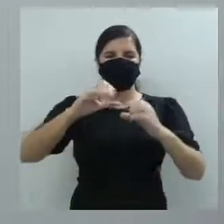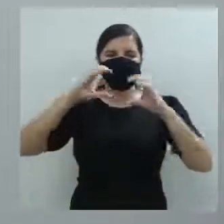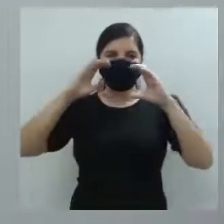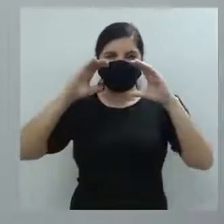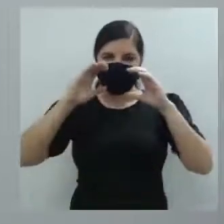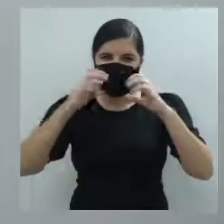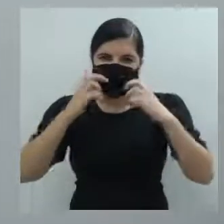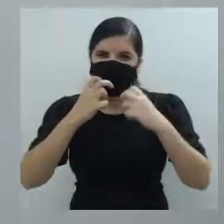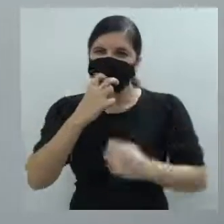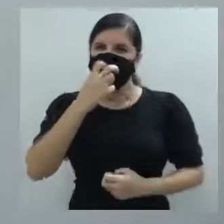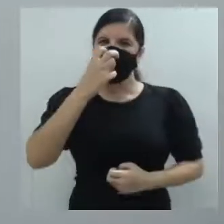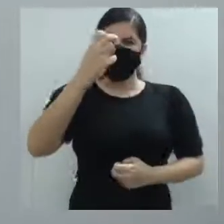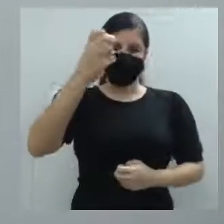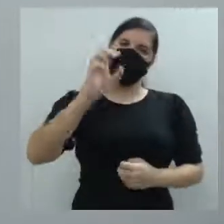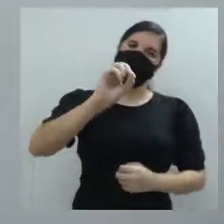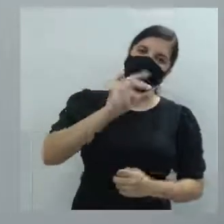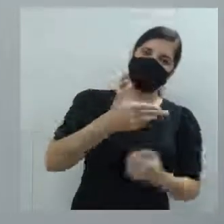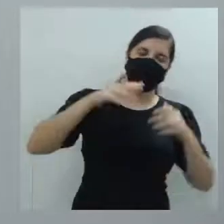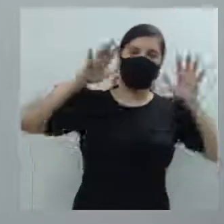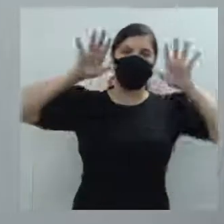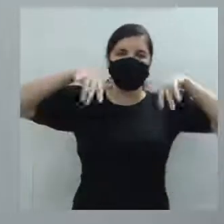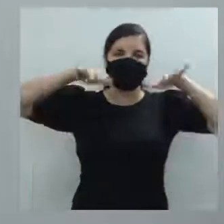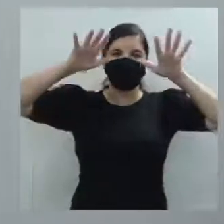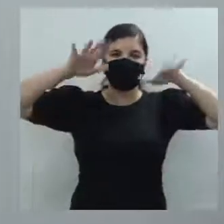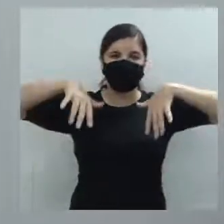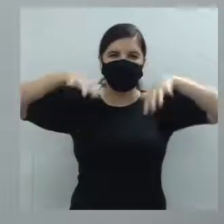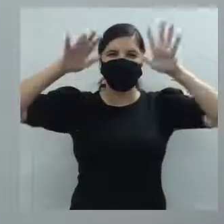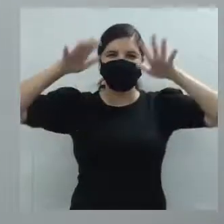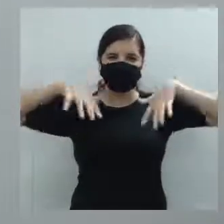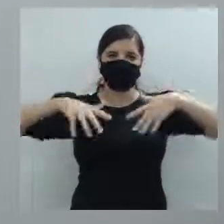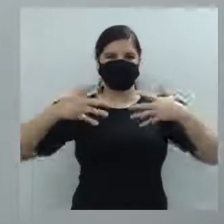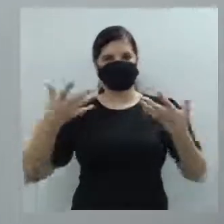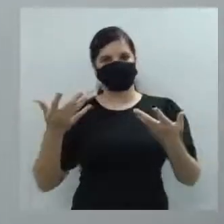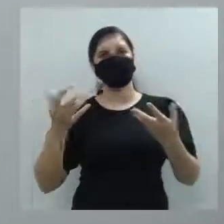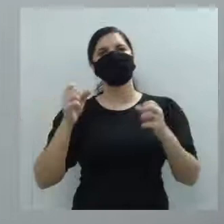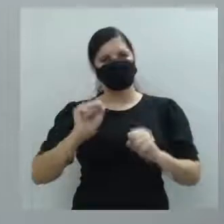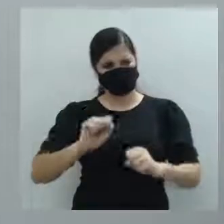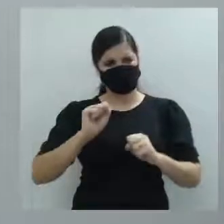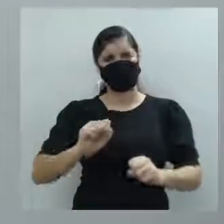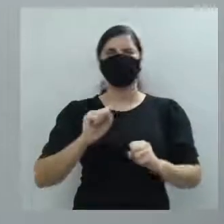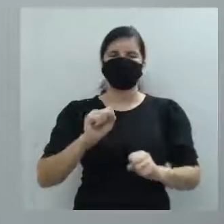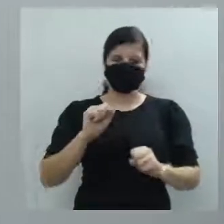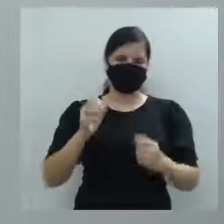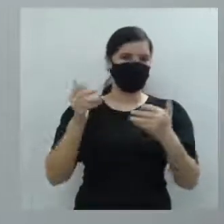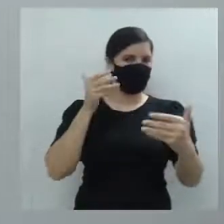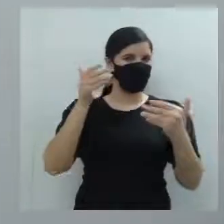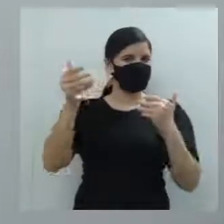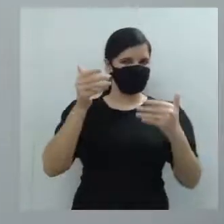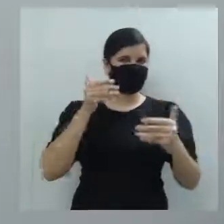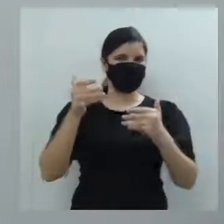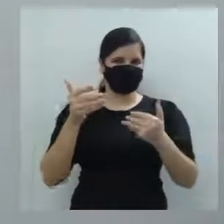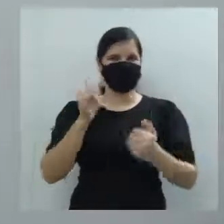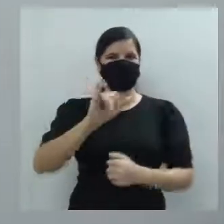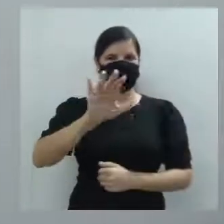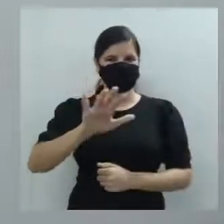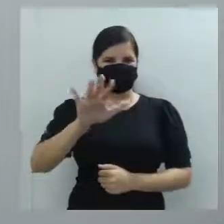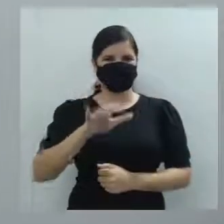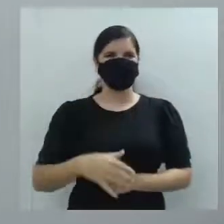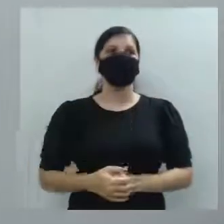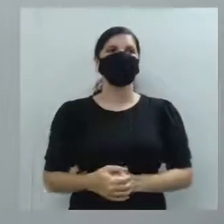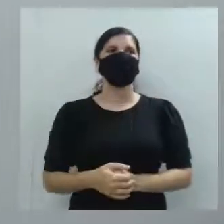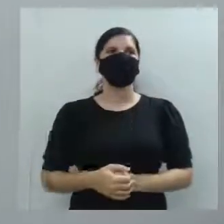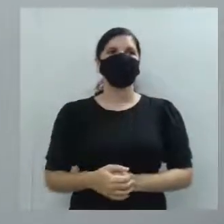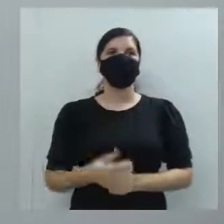com alguém ou vaiando alguém. Veja que podemos fazer essa leitura da fotografia.